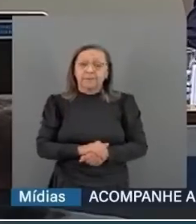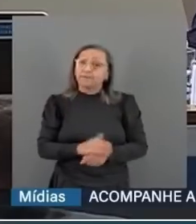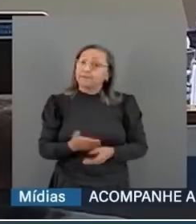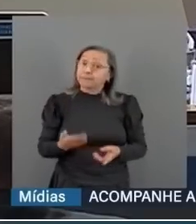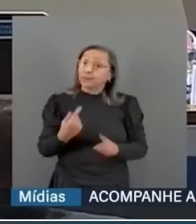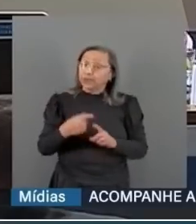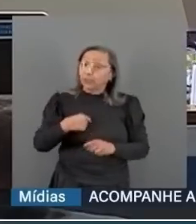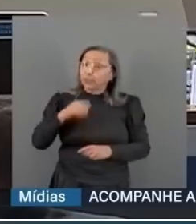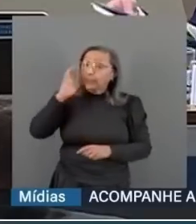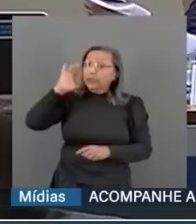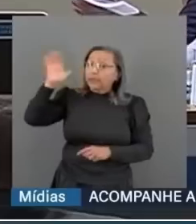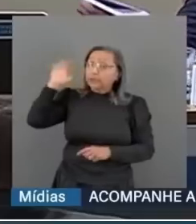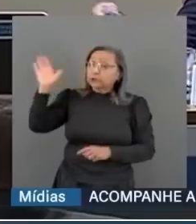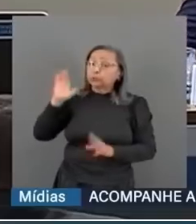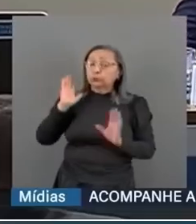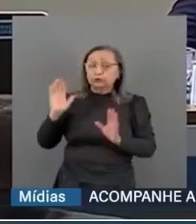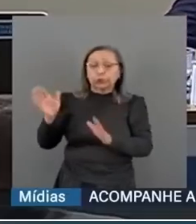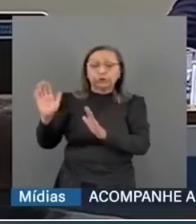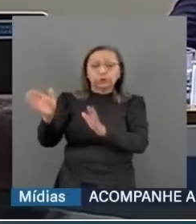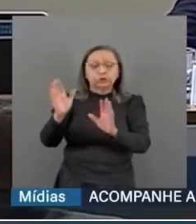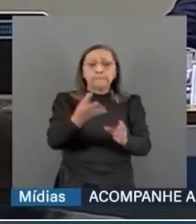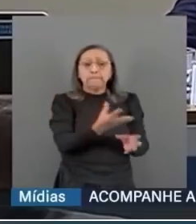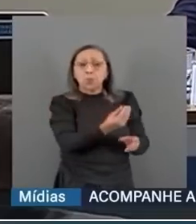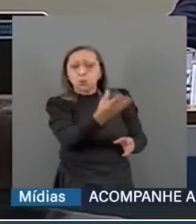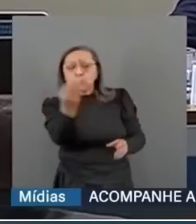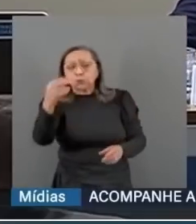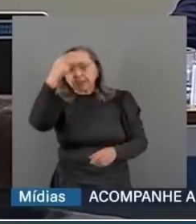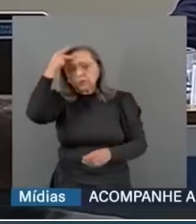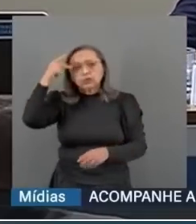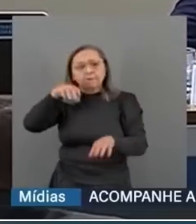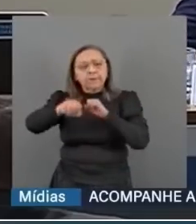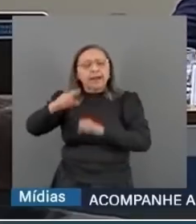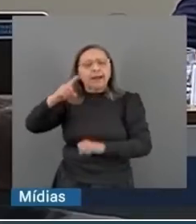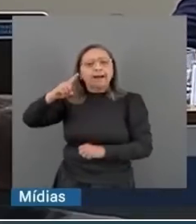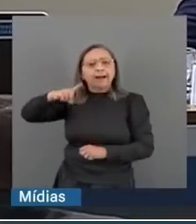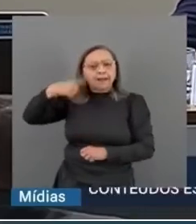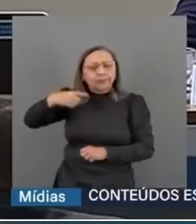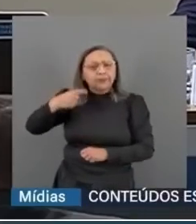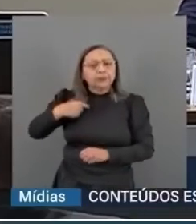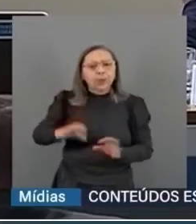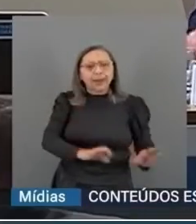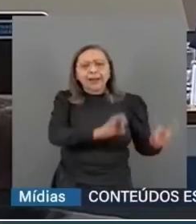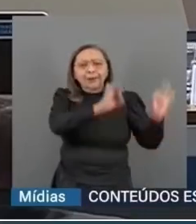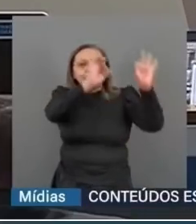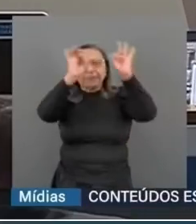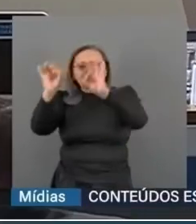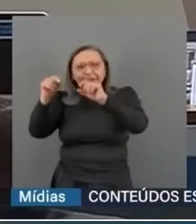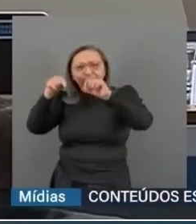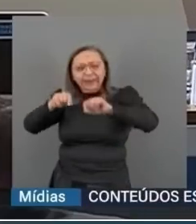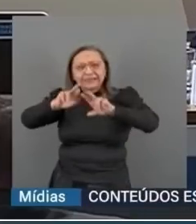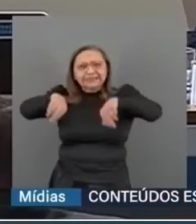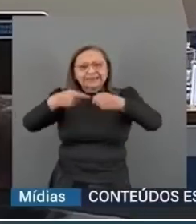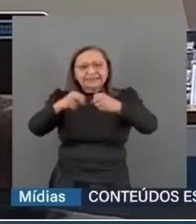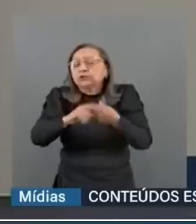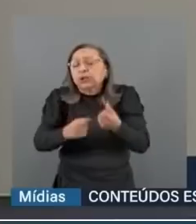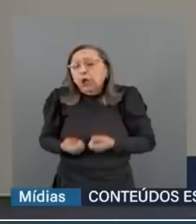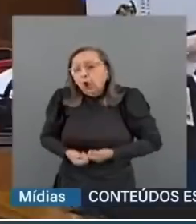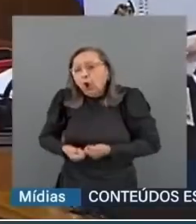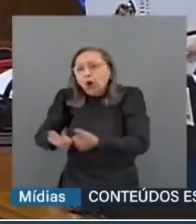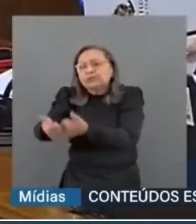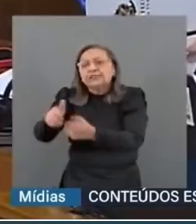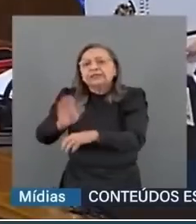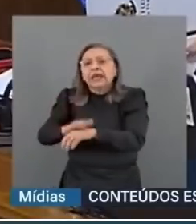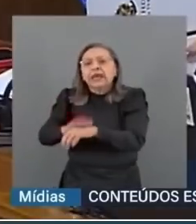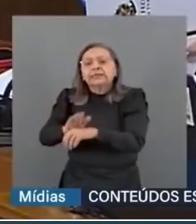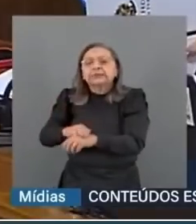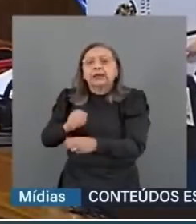sobre legislar. As pessoas têm um desconhecimento sobre o STF e ninguém tem obrigação de conhecer. Então, vamos lá. Vou pegar um voto desses que aconteceu